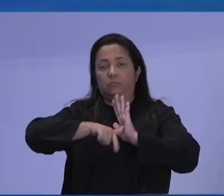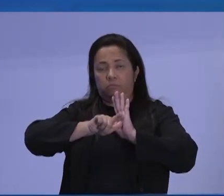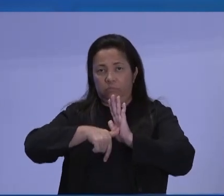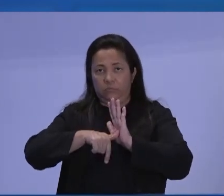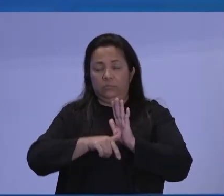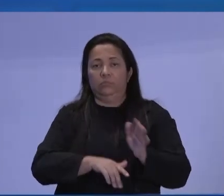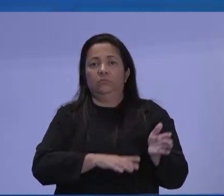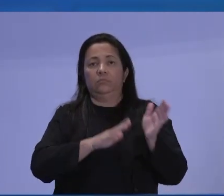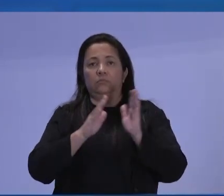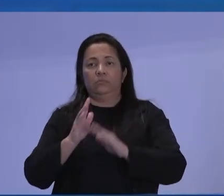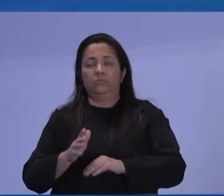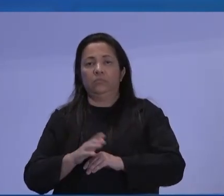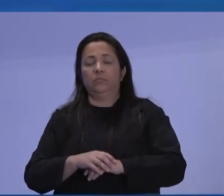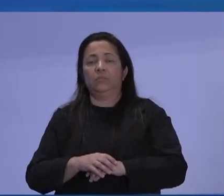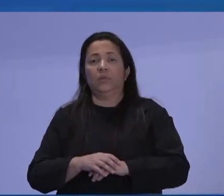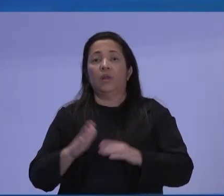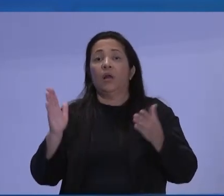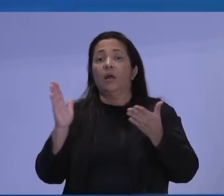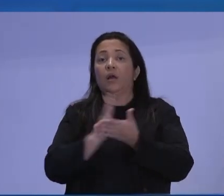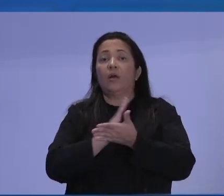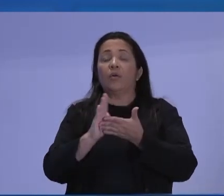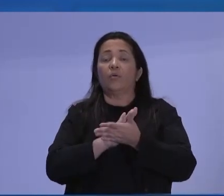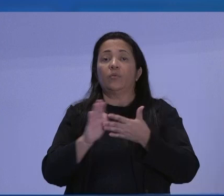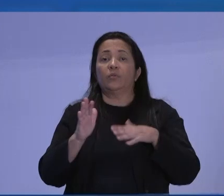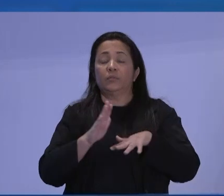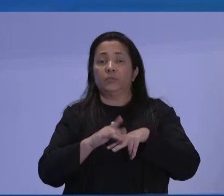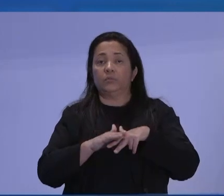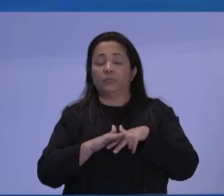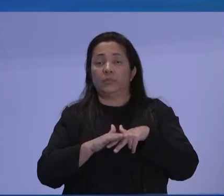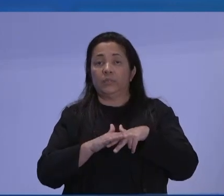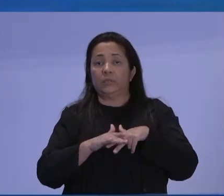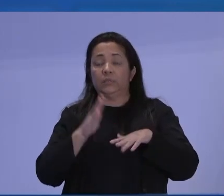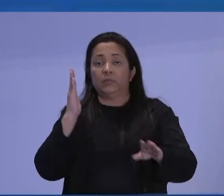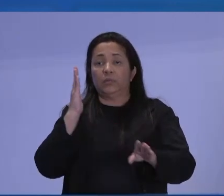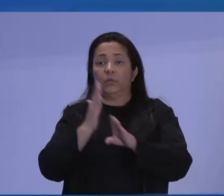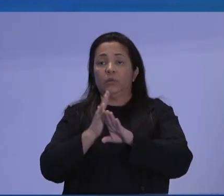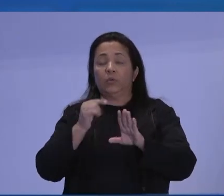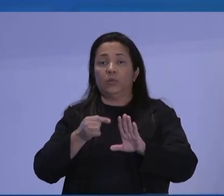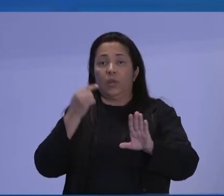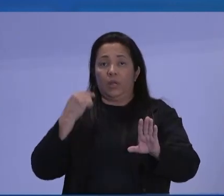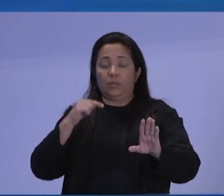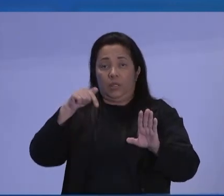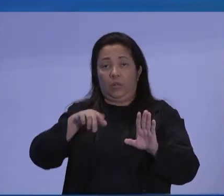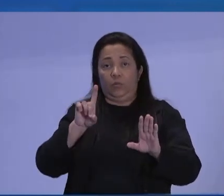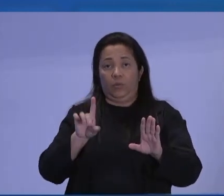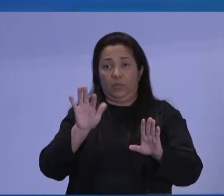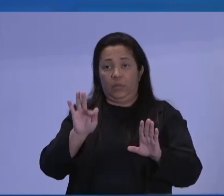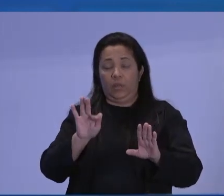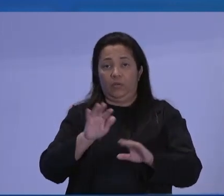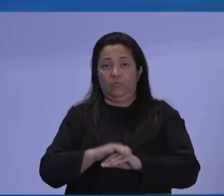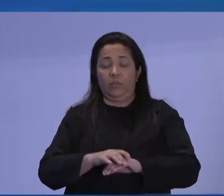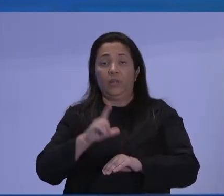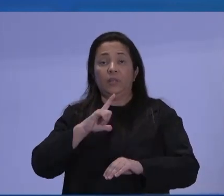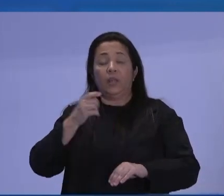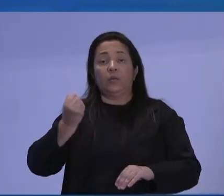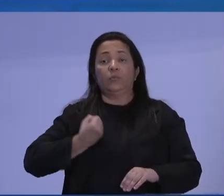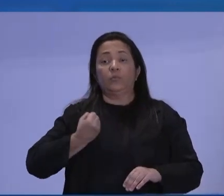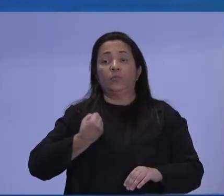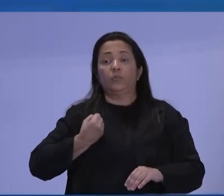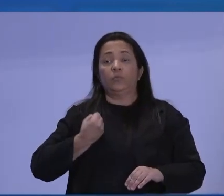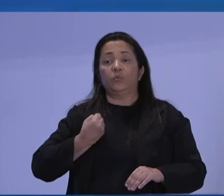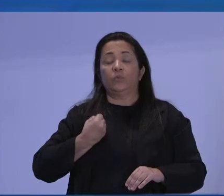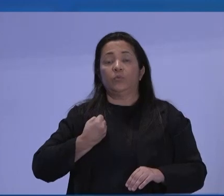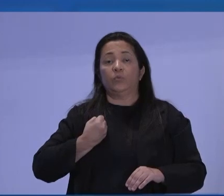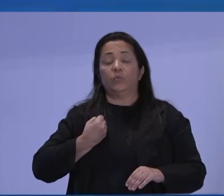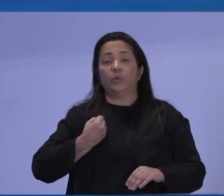proporção dos casos de grau 2, se a gente for ver aqui no Distrito Federal, ela está abaixo, tá, da média